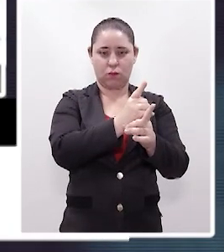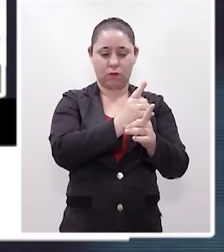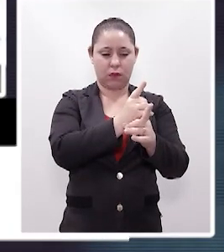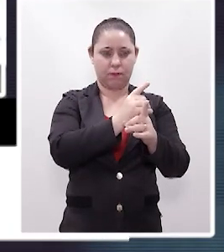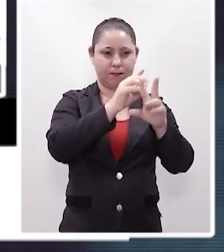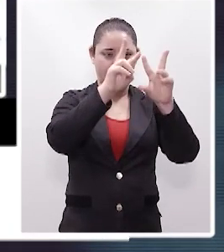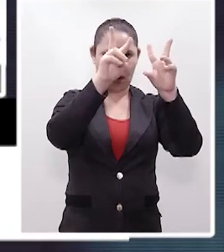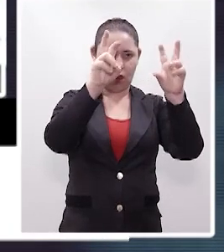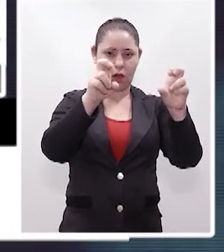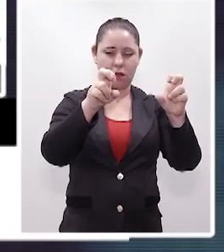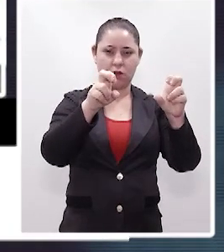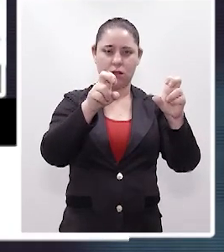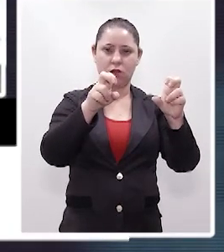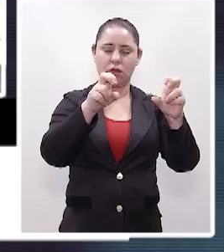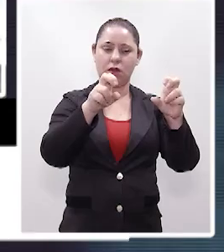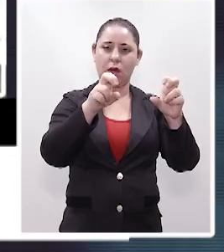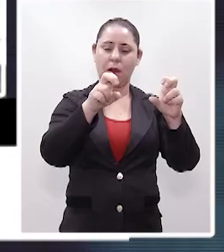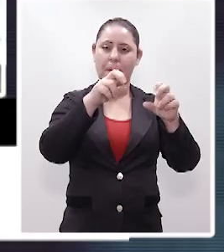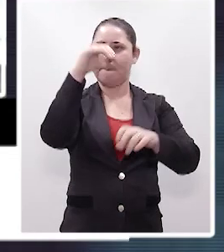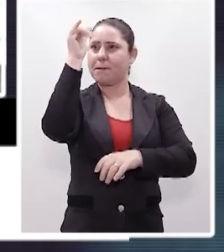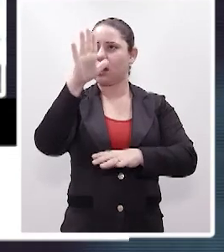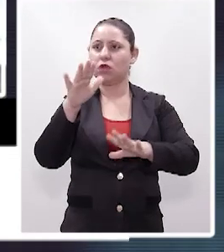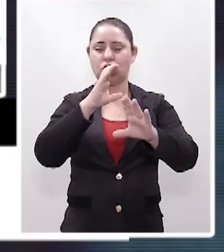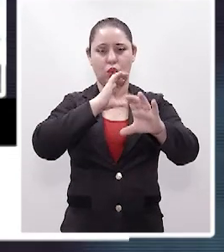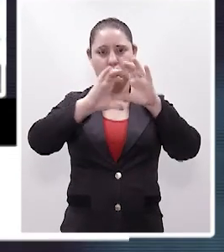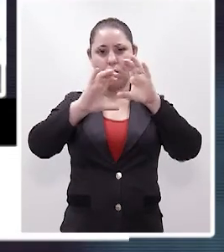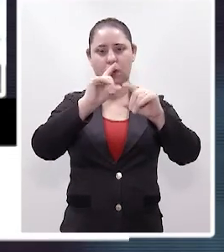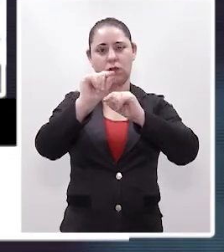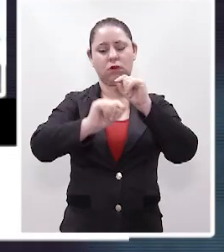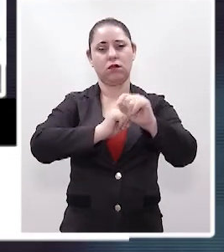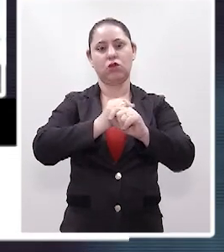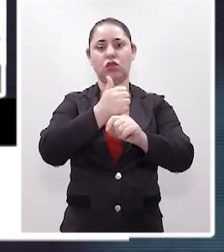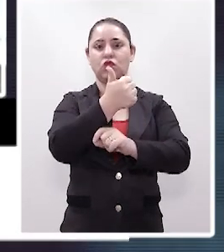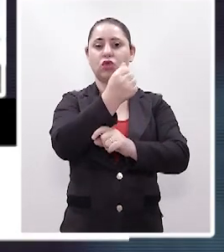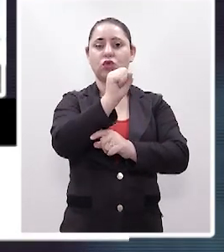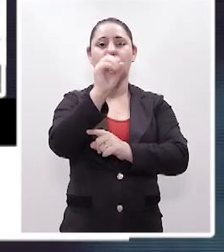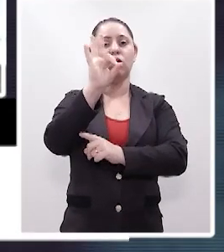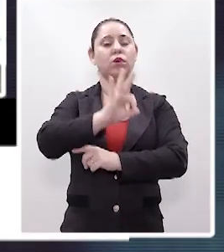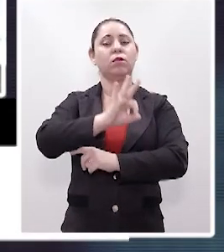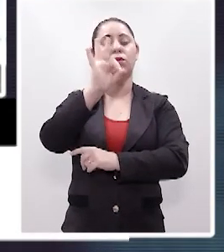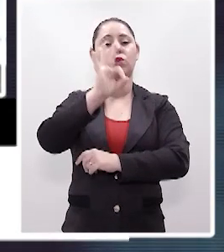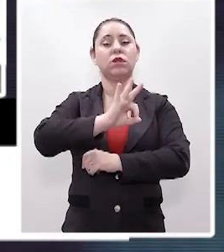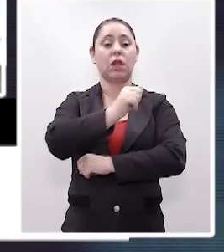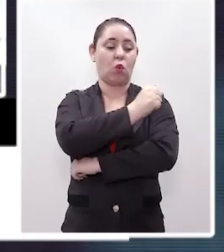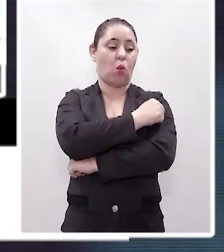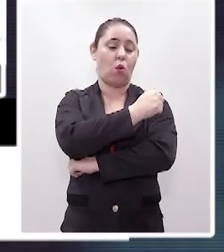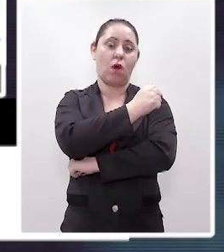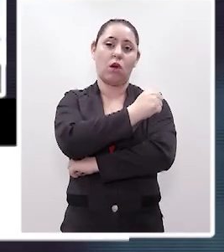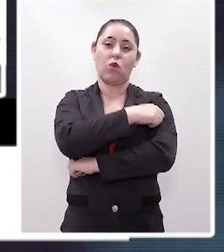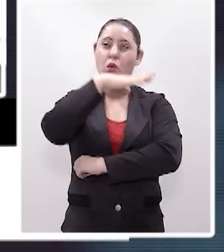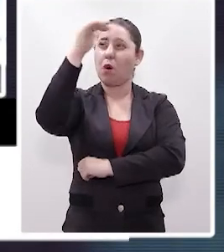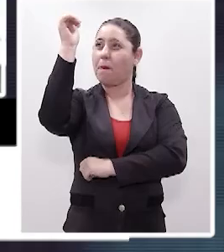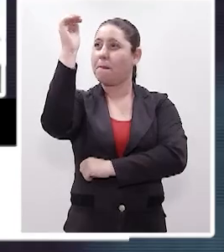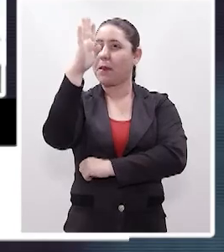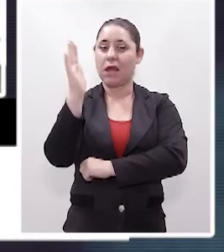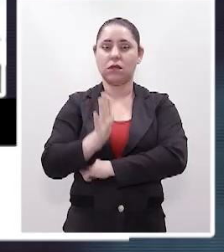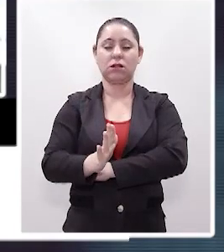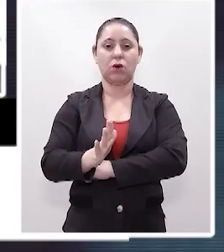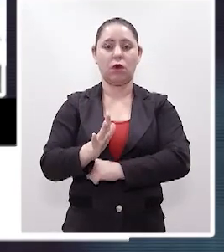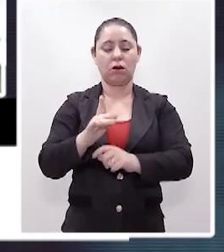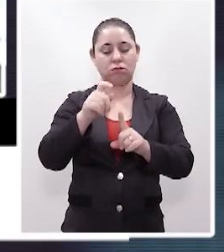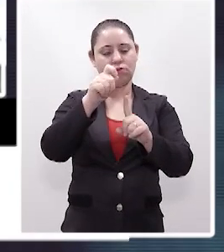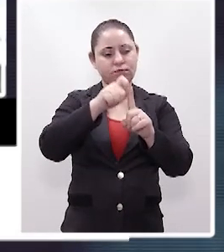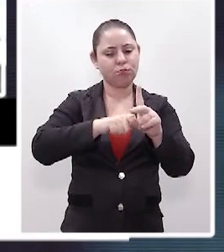partir de uma matéria da empresa Brasil de Comunicação que 18% dos estudantes brasileiros,